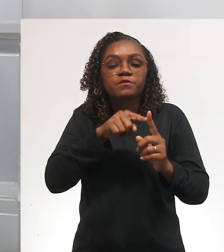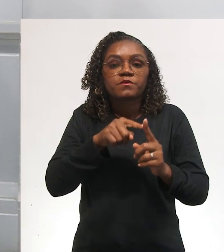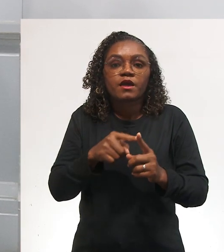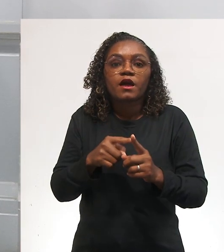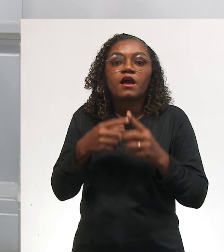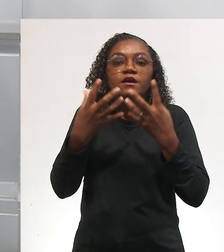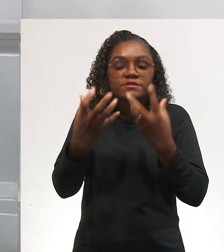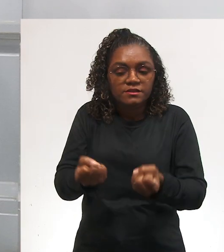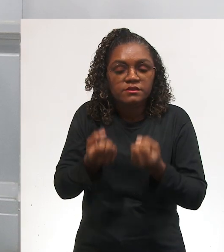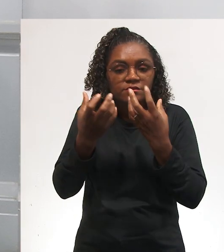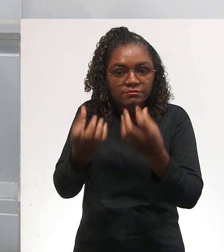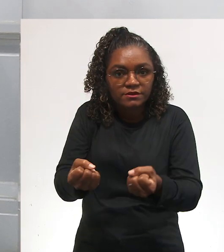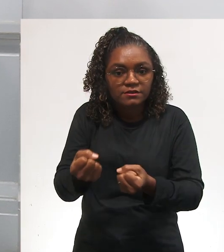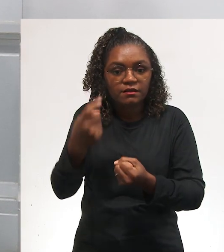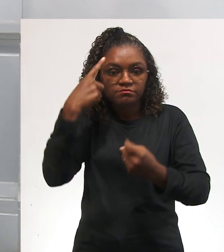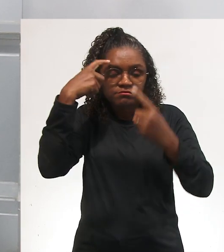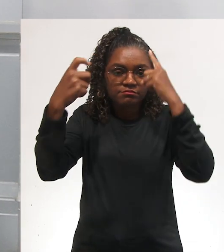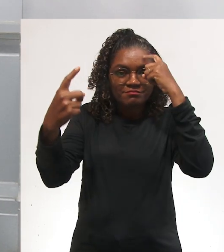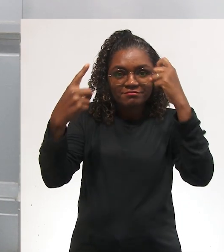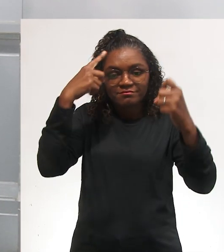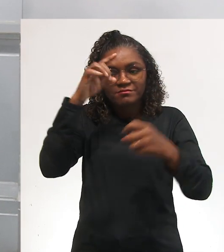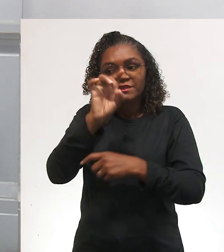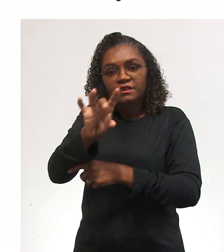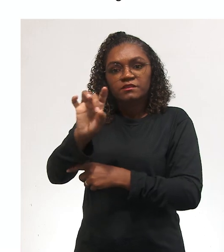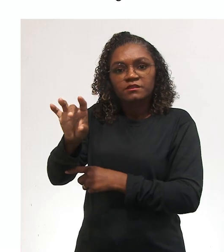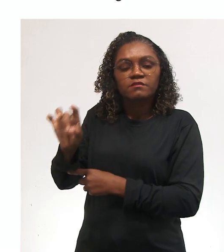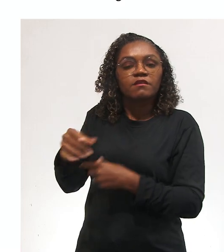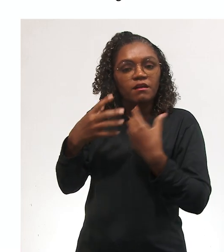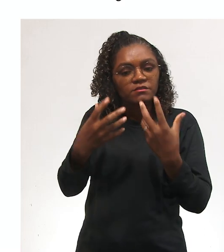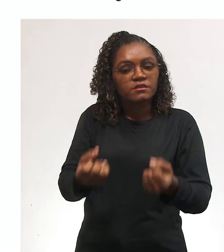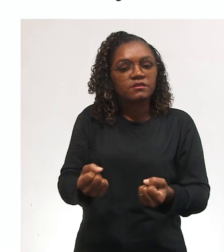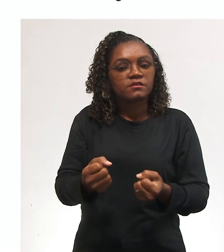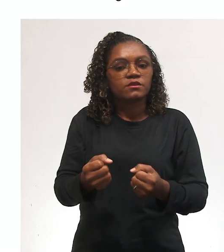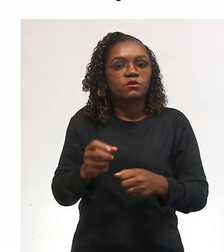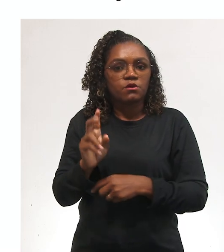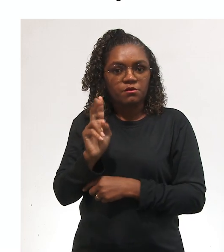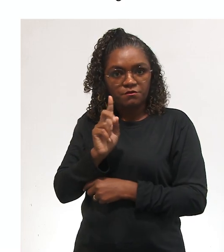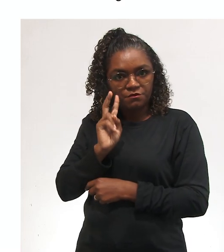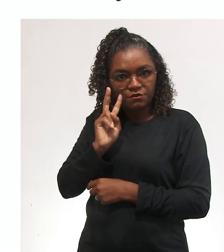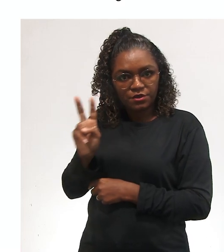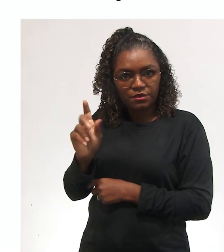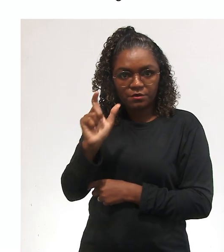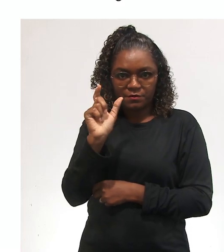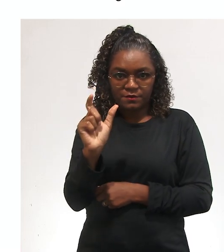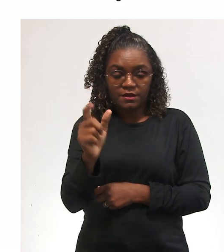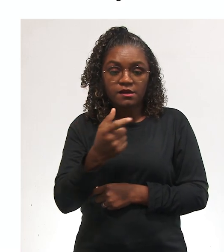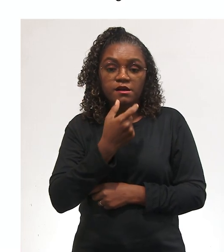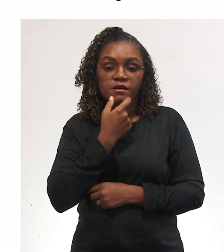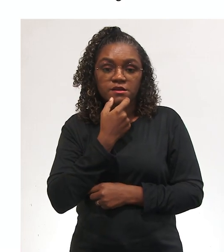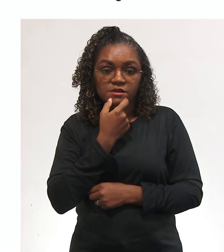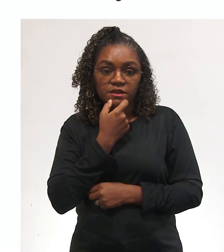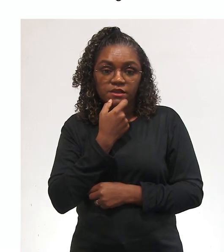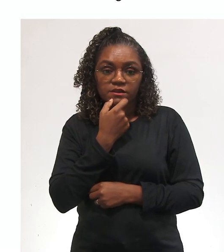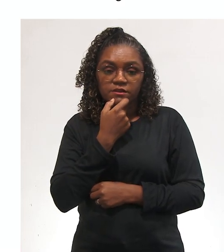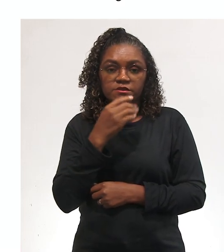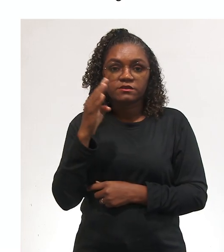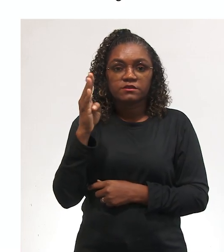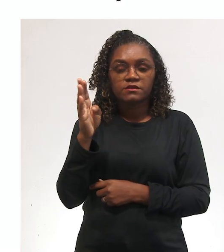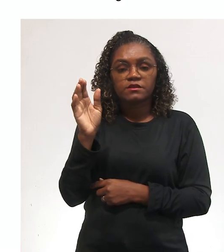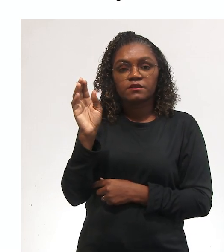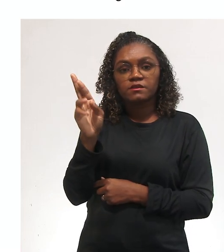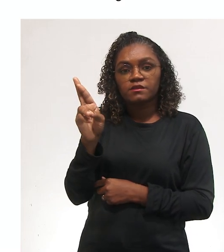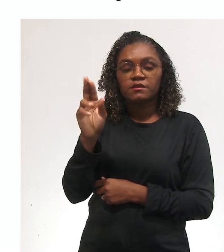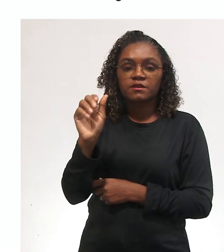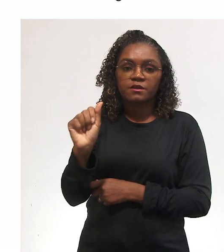de ideias. Por isso que o nome é brainstorming, que do inglês quer dizer brain é cérebro